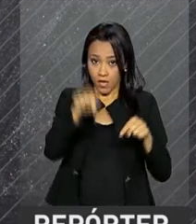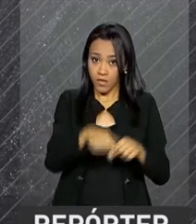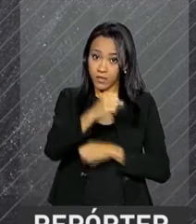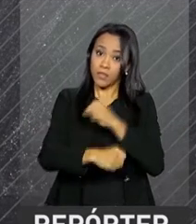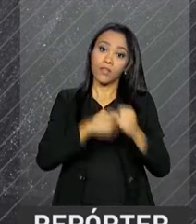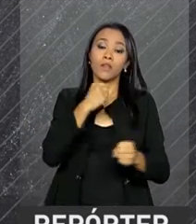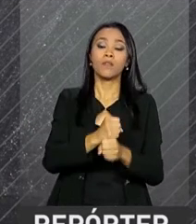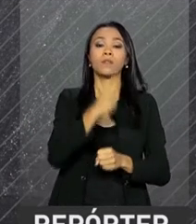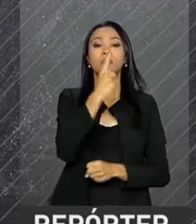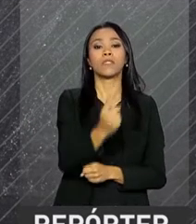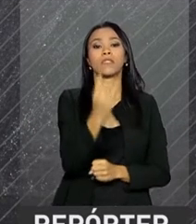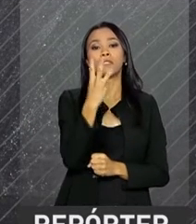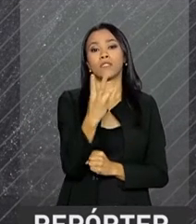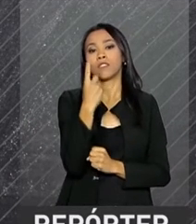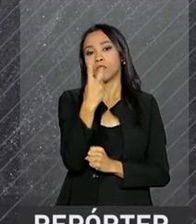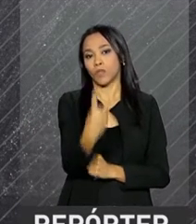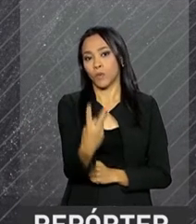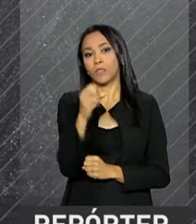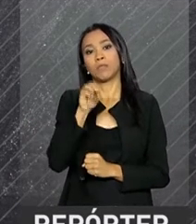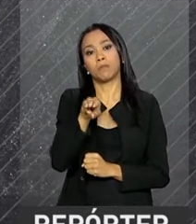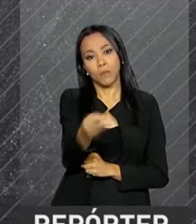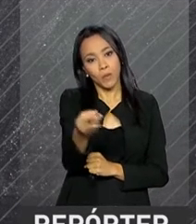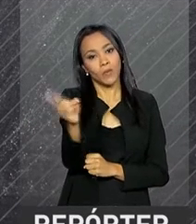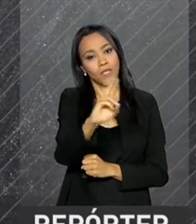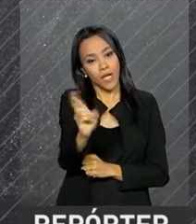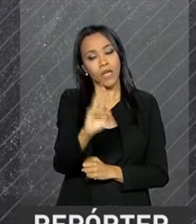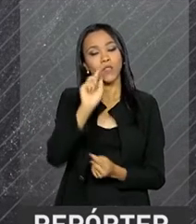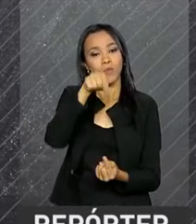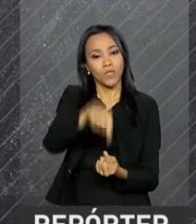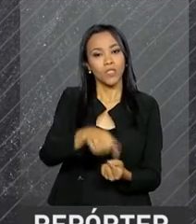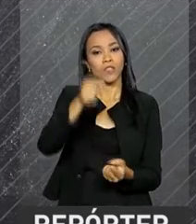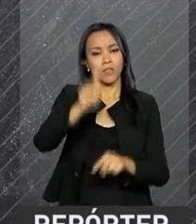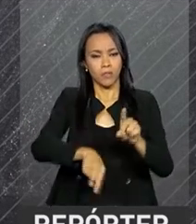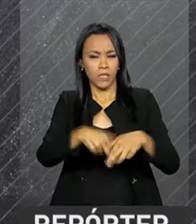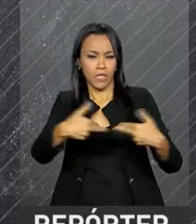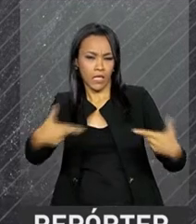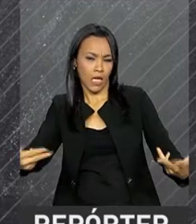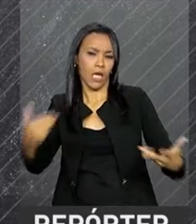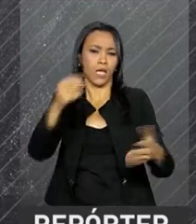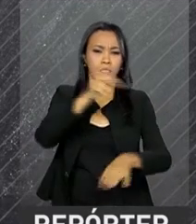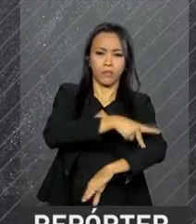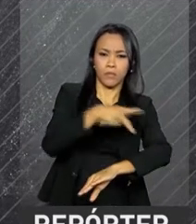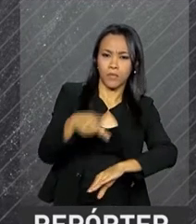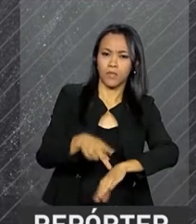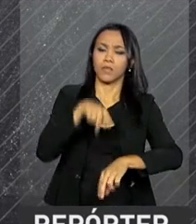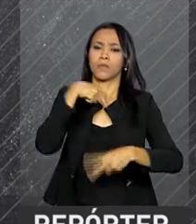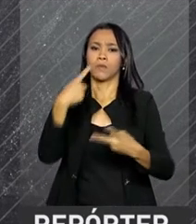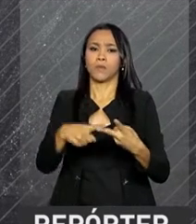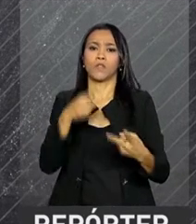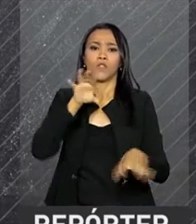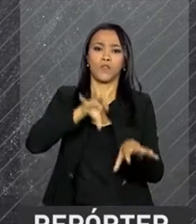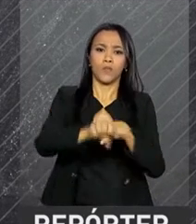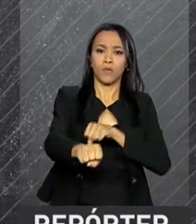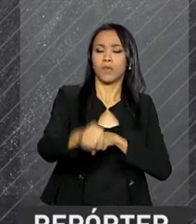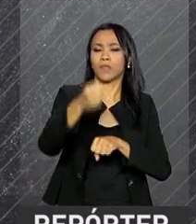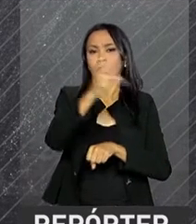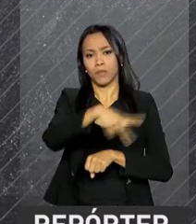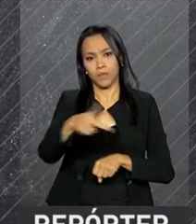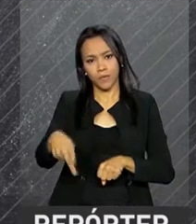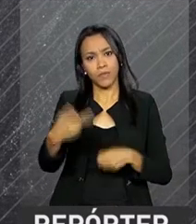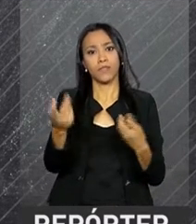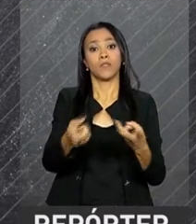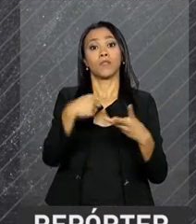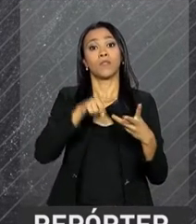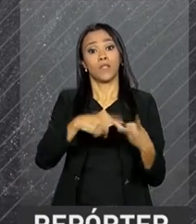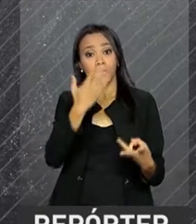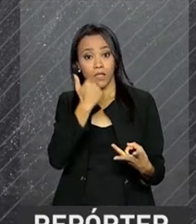132 milhões de reais para custear despesas com material didático e pedagógico formação de professores e